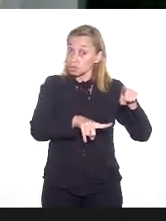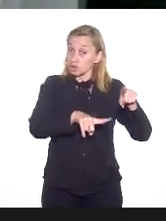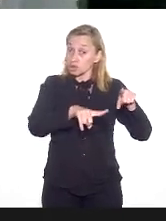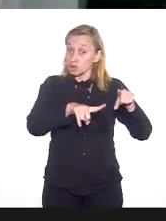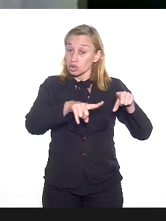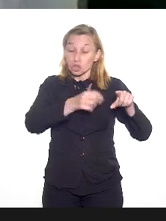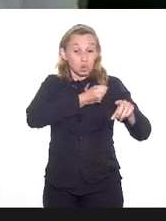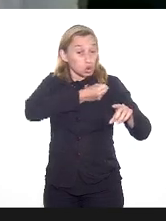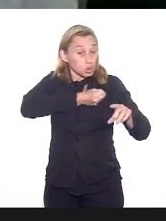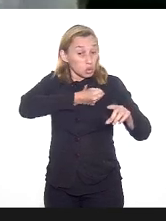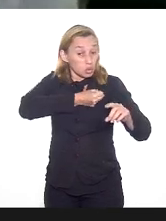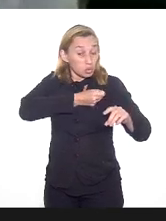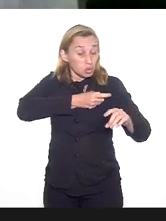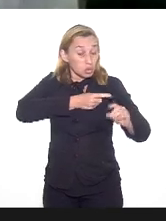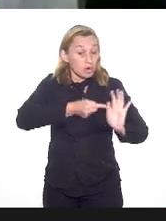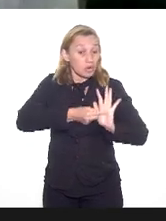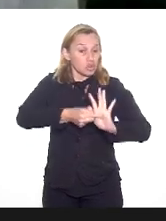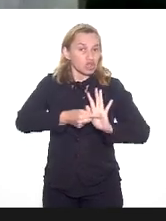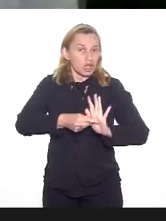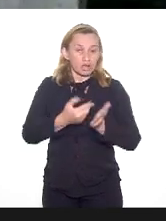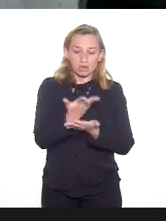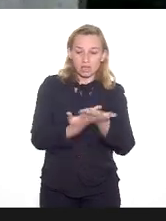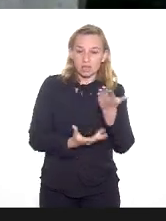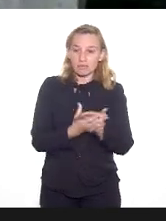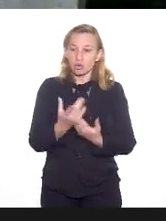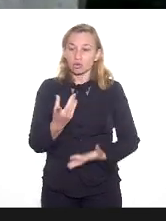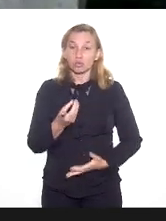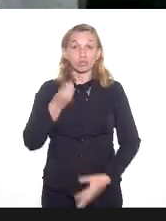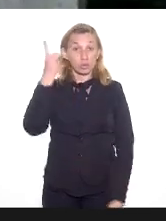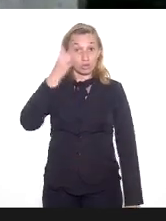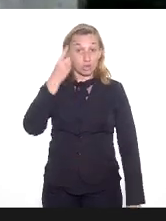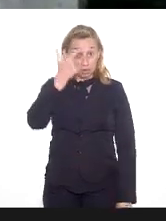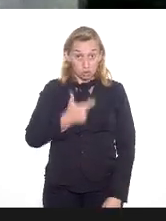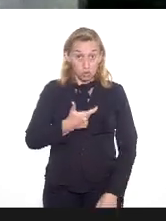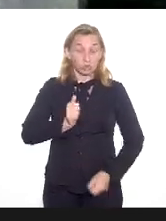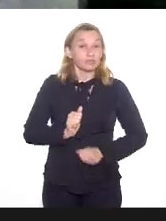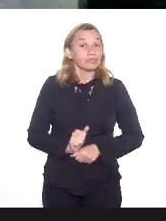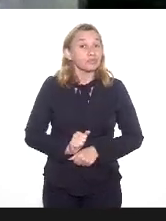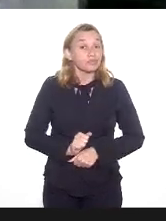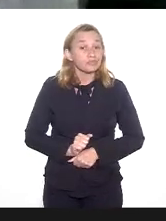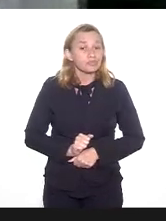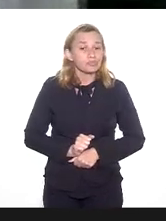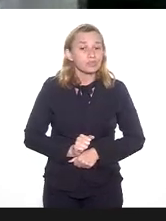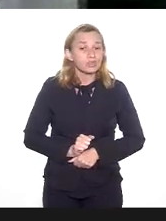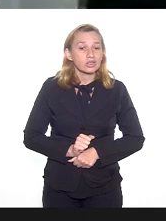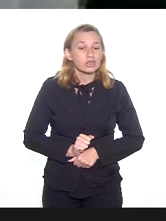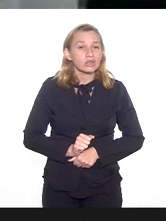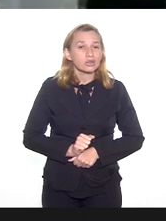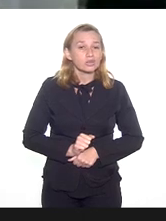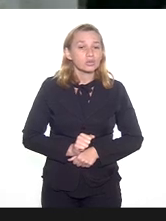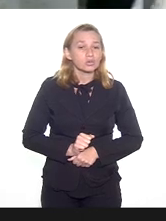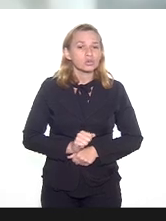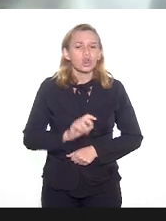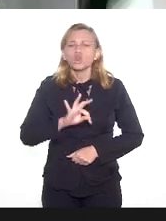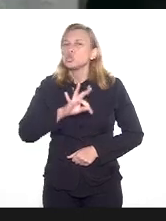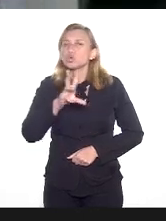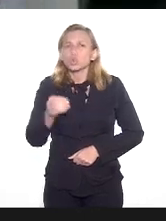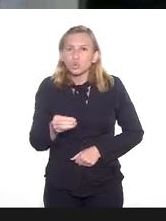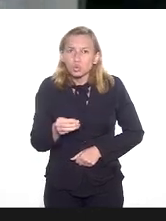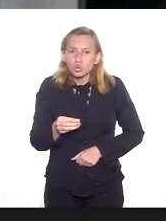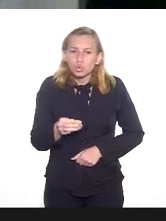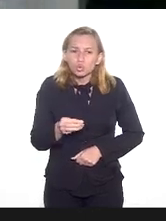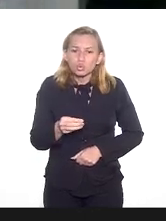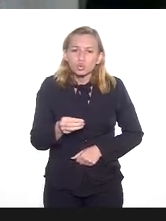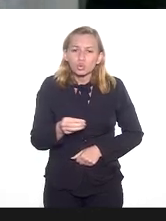elementos, dados, que é colocado nas nossas mãos como parlamentares, é em cima de tudo isto que